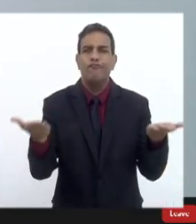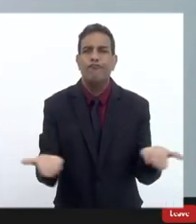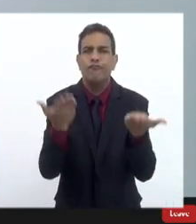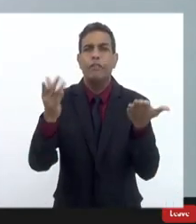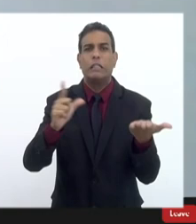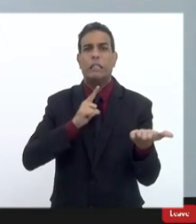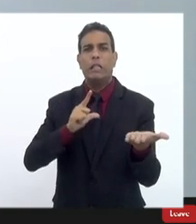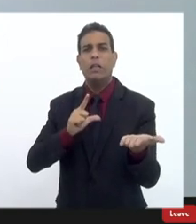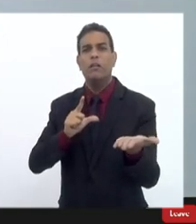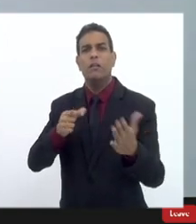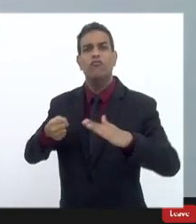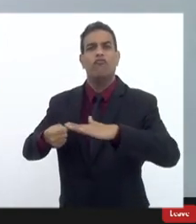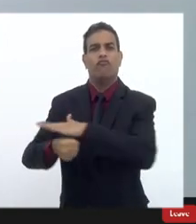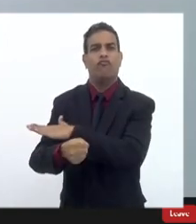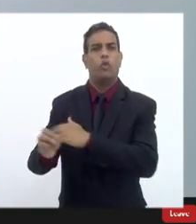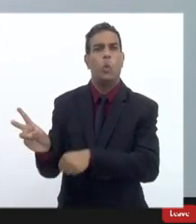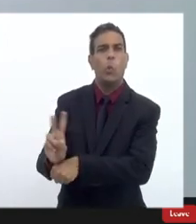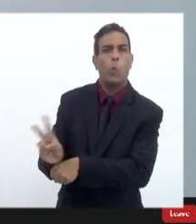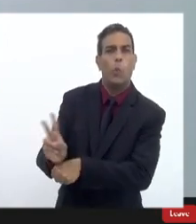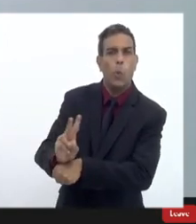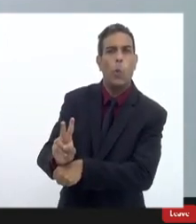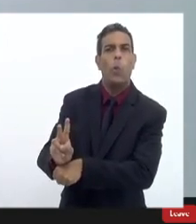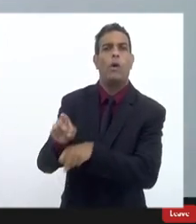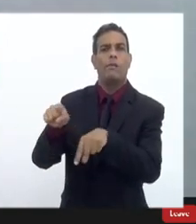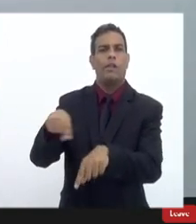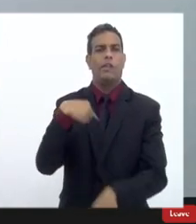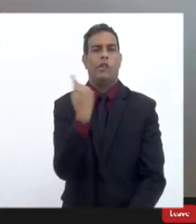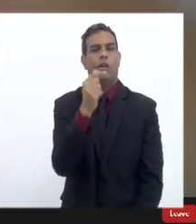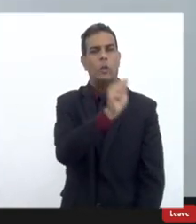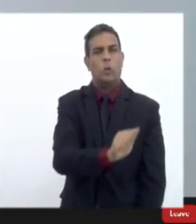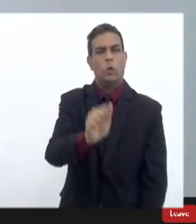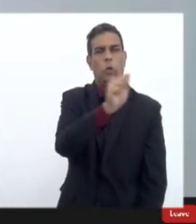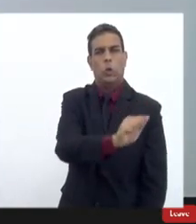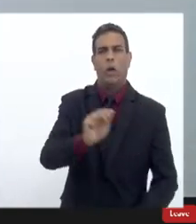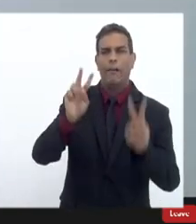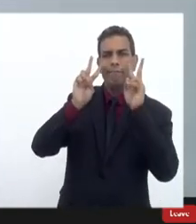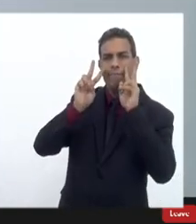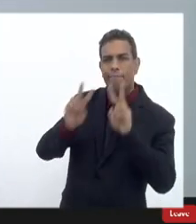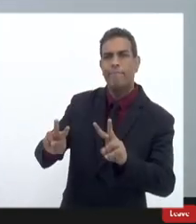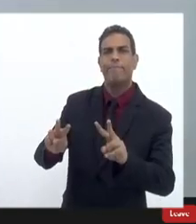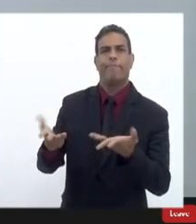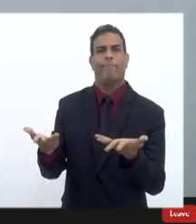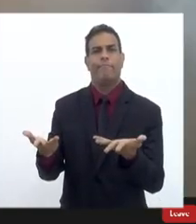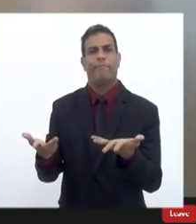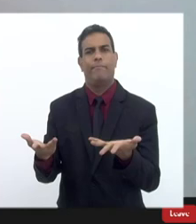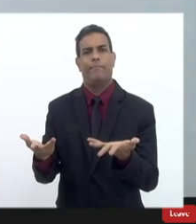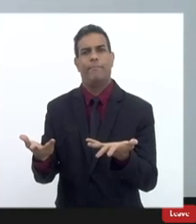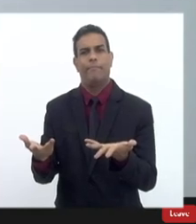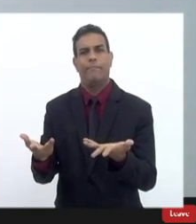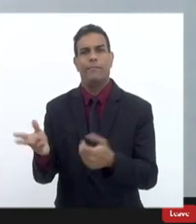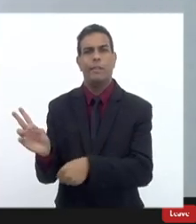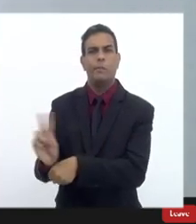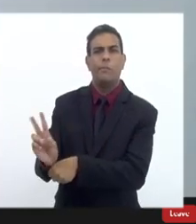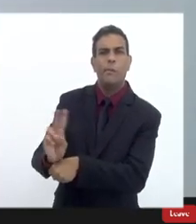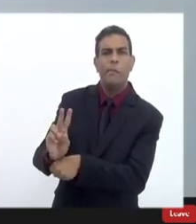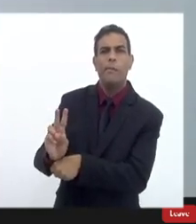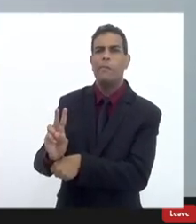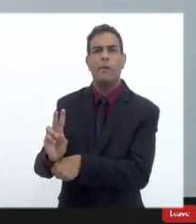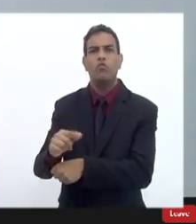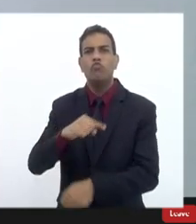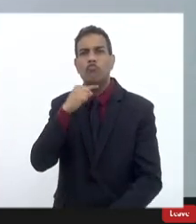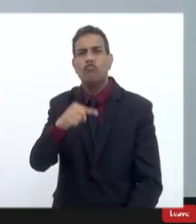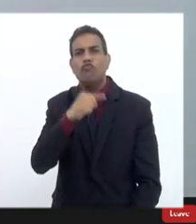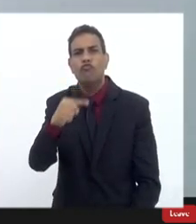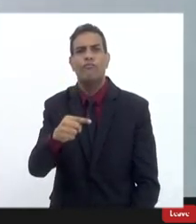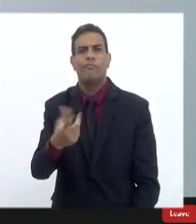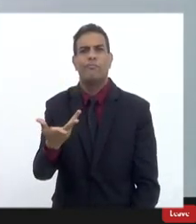portaria, que é uma reivindicação antiga da AERJ, inclusive, pois o tanto que vemos de Grêmio, do que chamamos de Grêmio porteiro, né? Não tá na